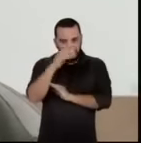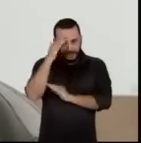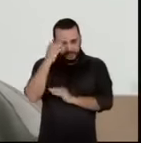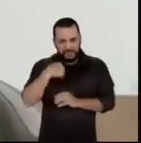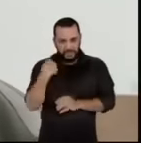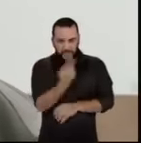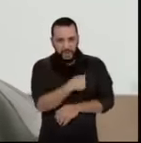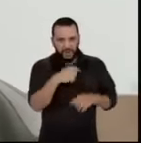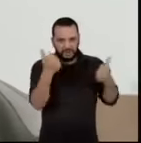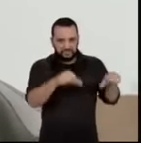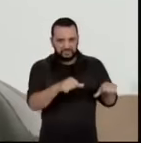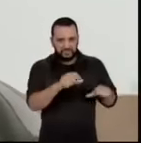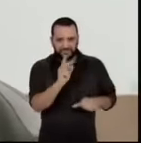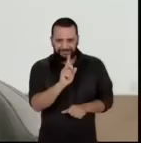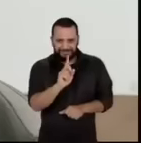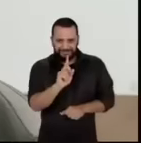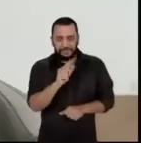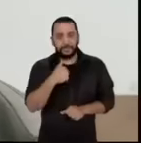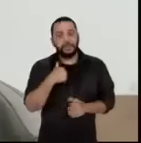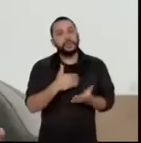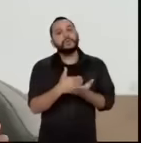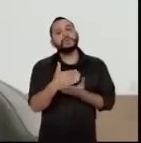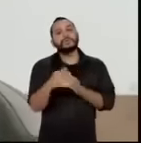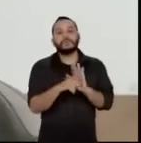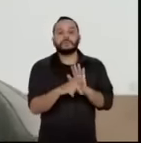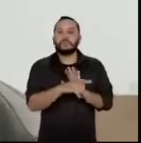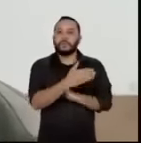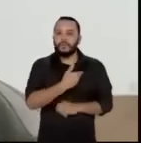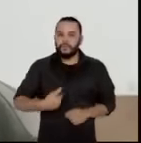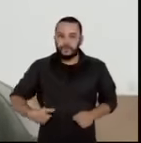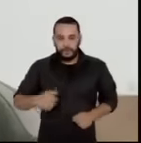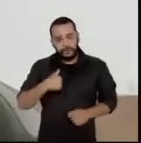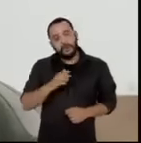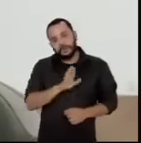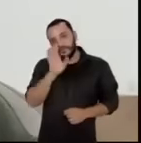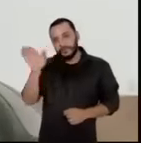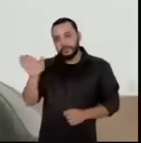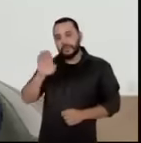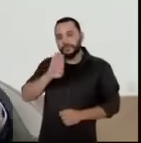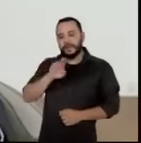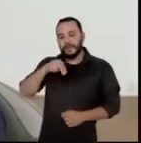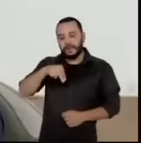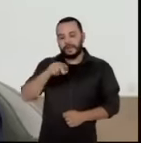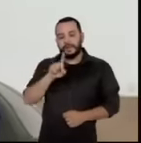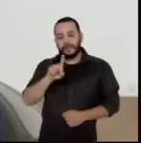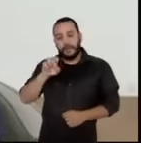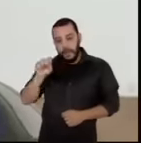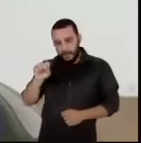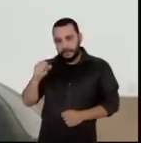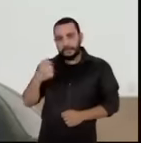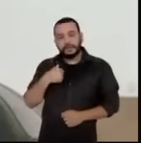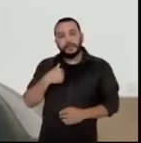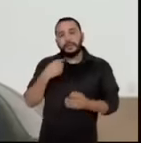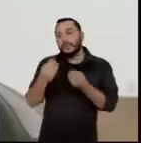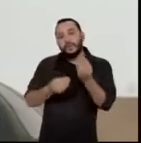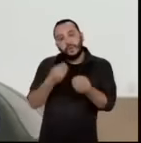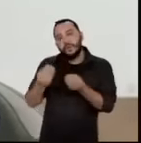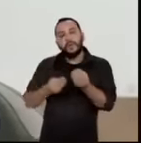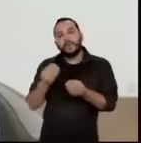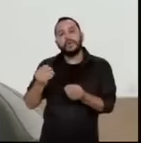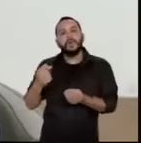oportuna. Quando iniciou o governo, nós fomos ao BNDES entender como é que funcionava o mecanismo